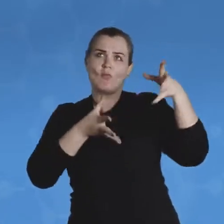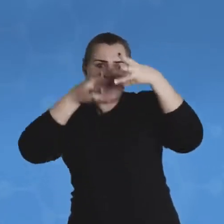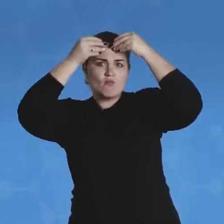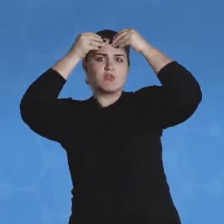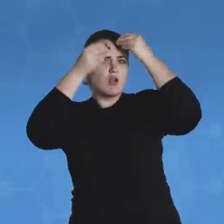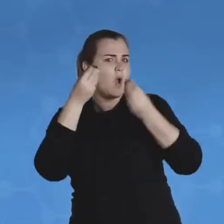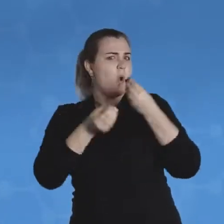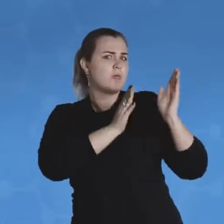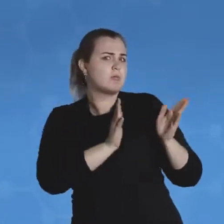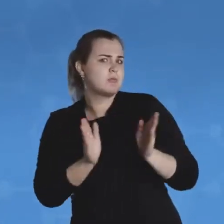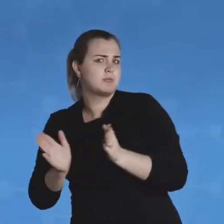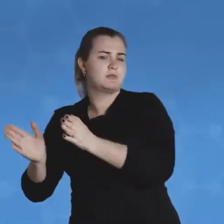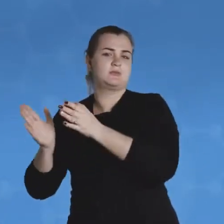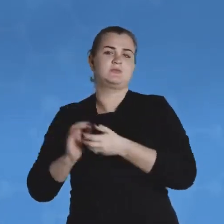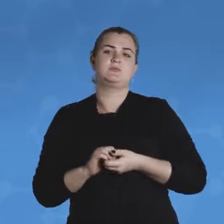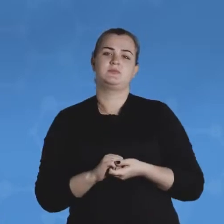a aplicação da insulina.